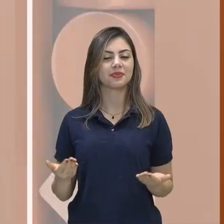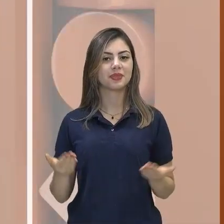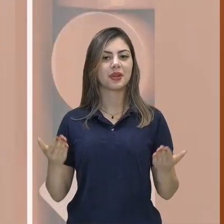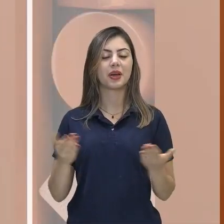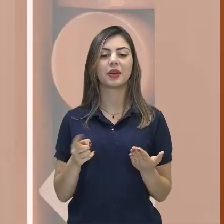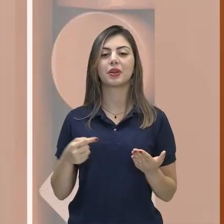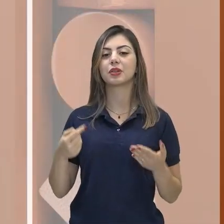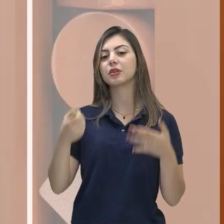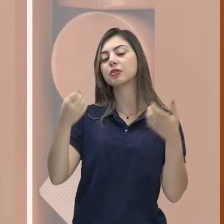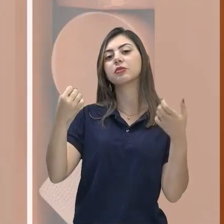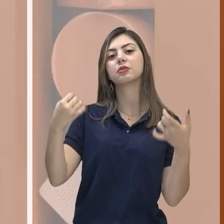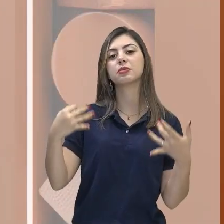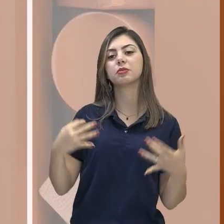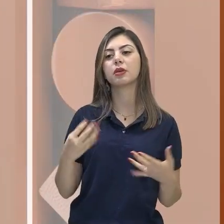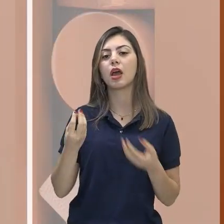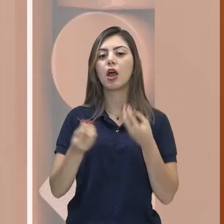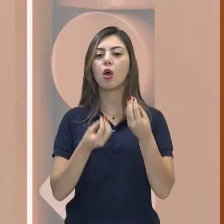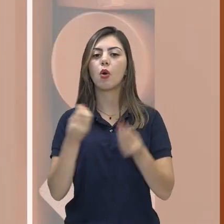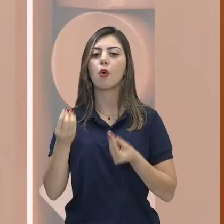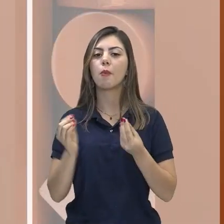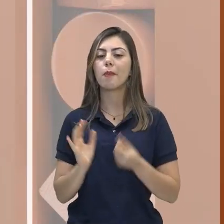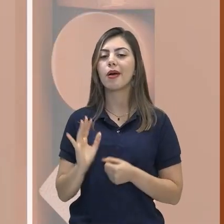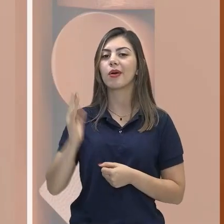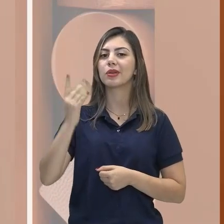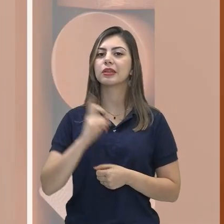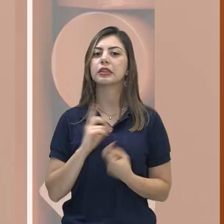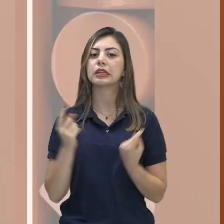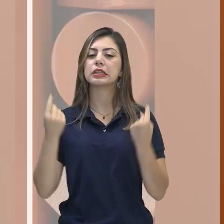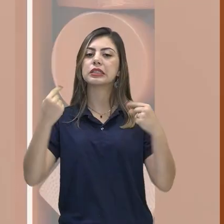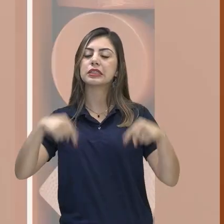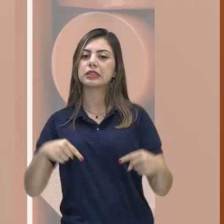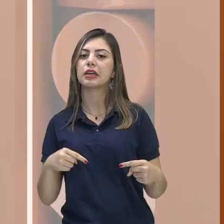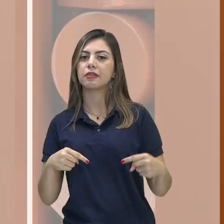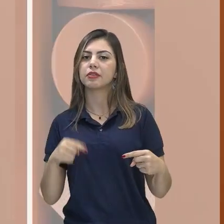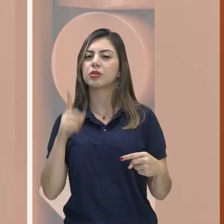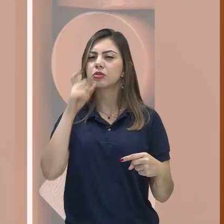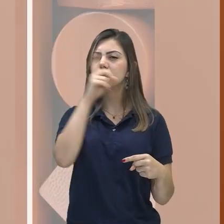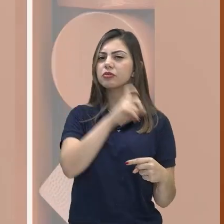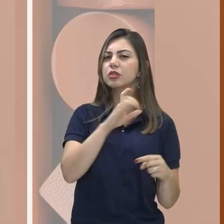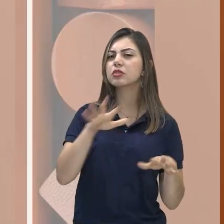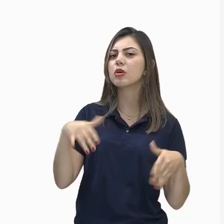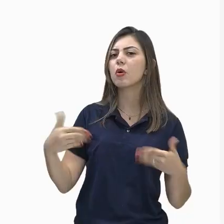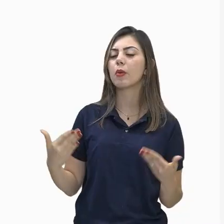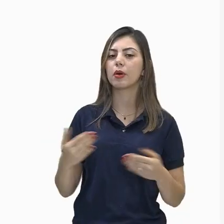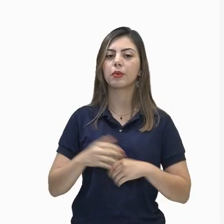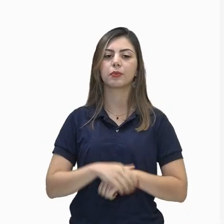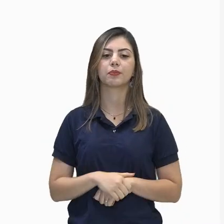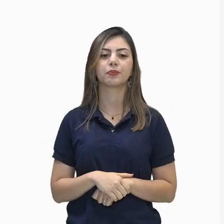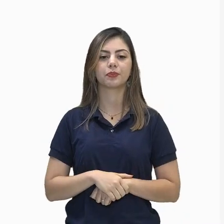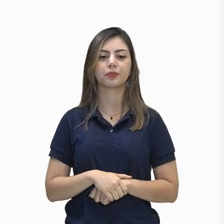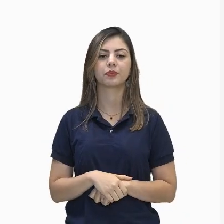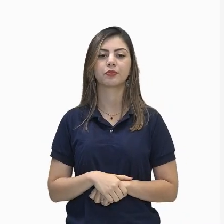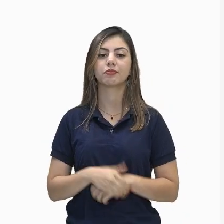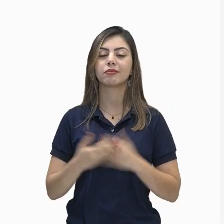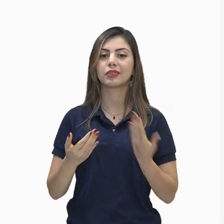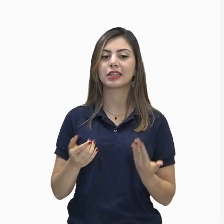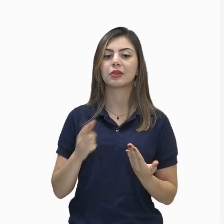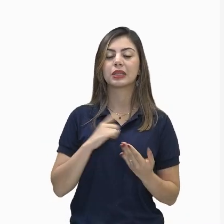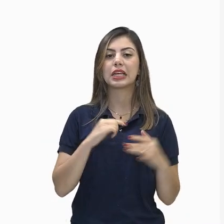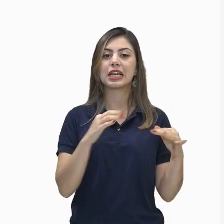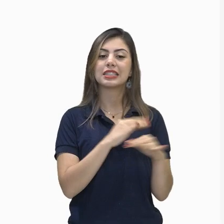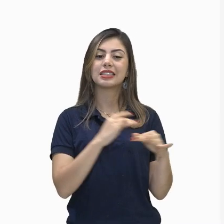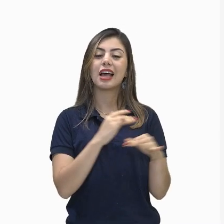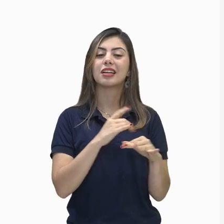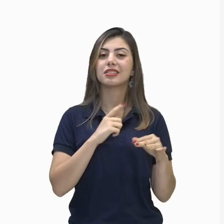né, do que acontece, quais são os desafios que esse corredor ecológico enfrenta. A gente verifica a pressão urbana,